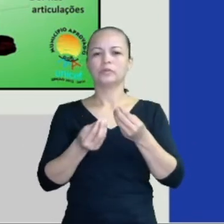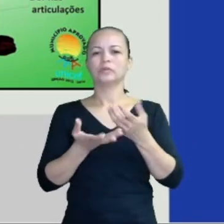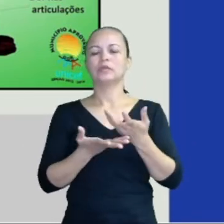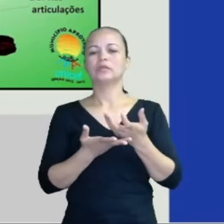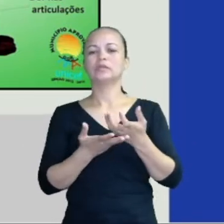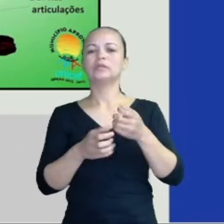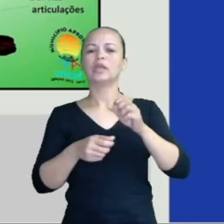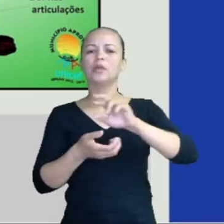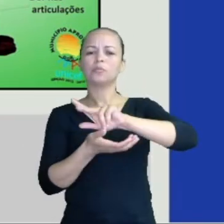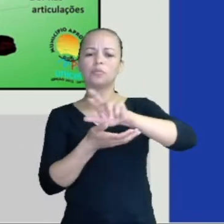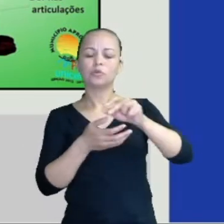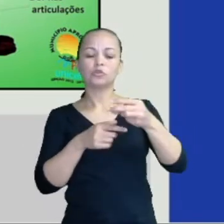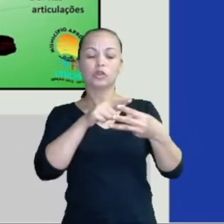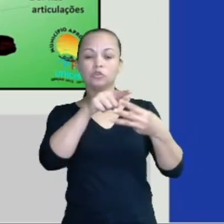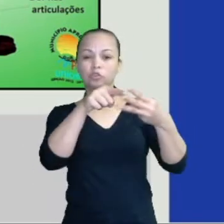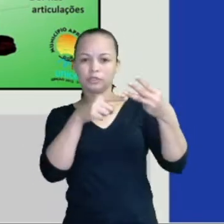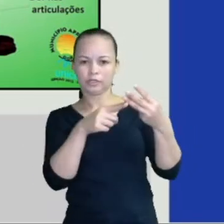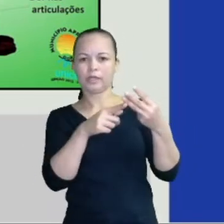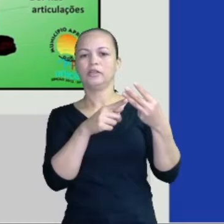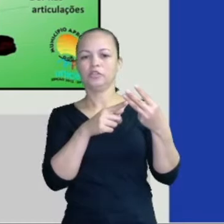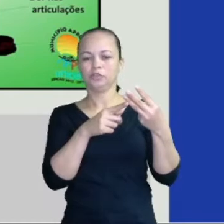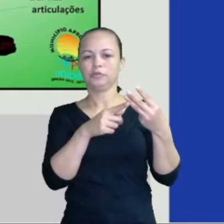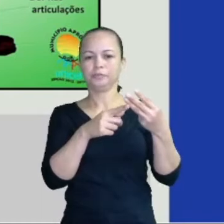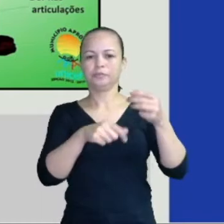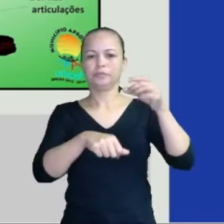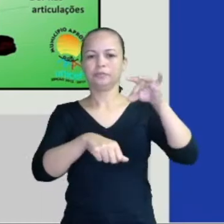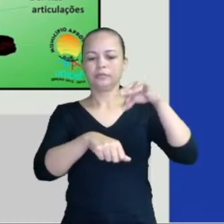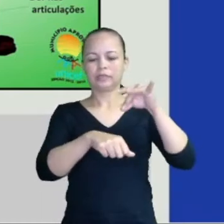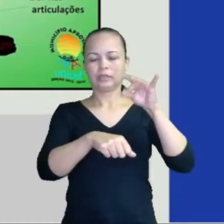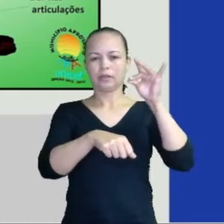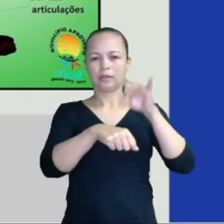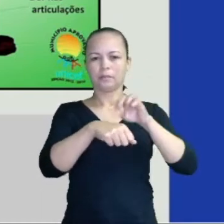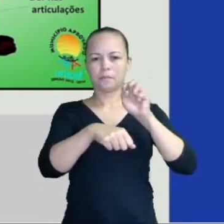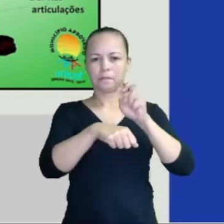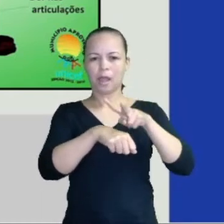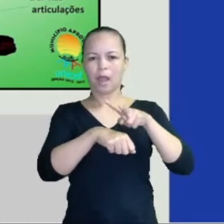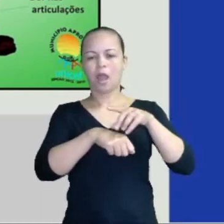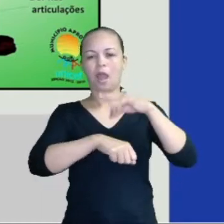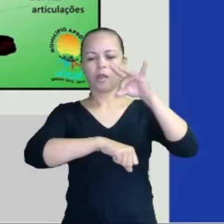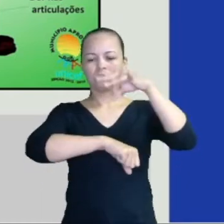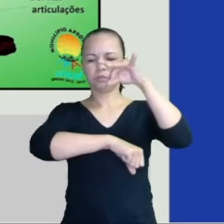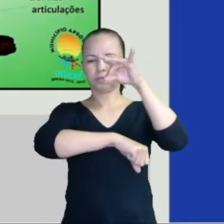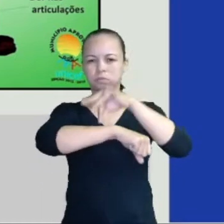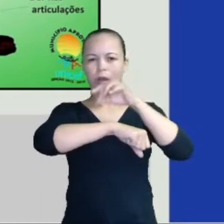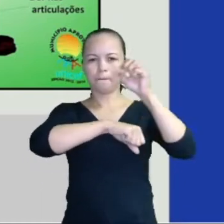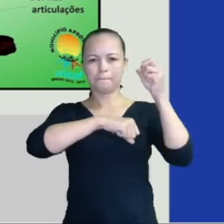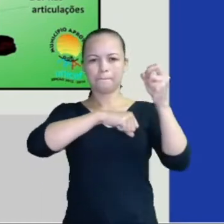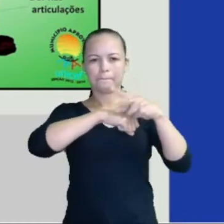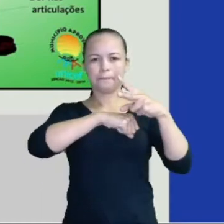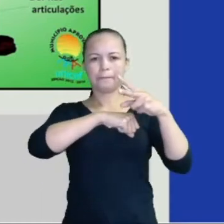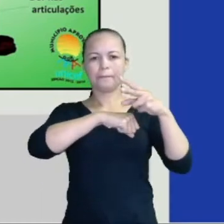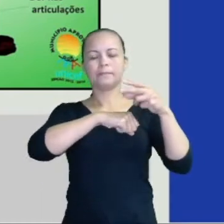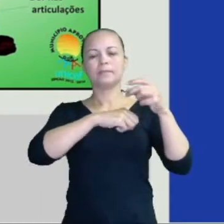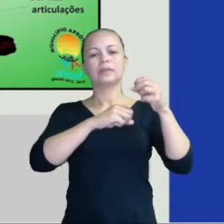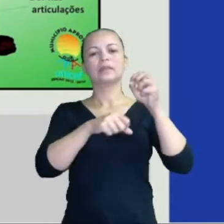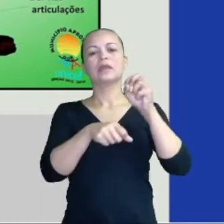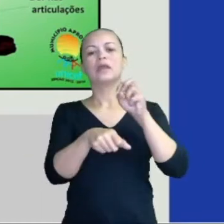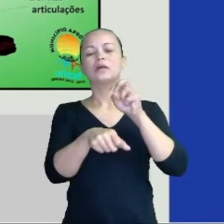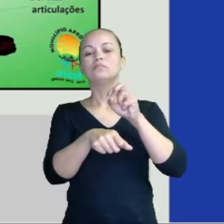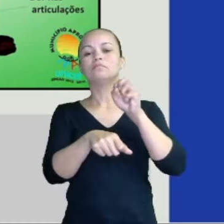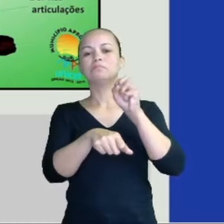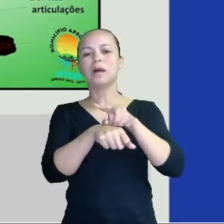a chikungunya e a zika. Se vocês observarem nos slides, tem aí os sintomas, né, da